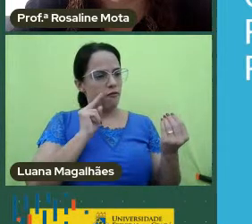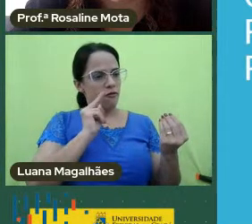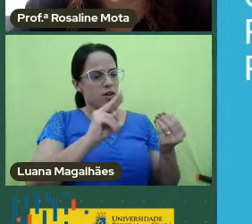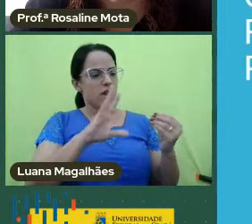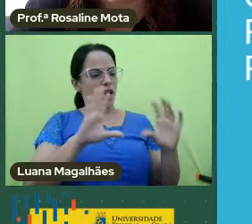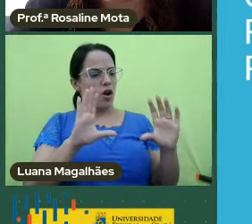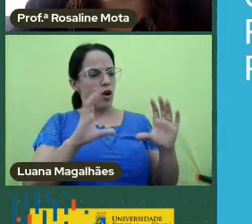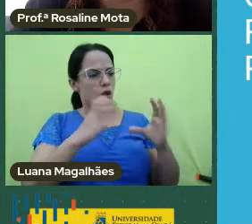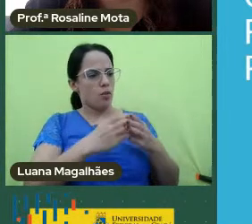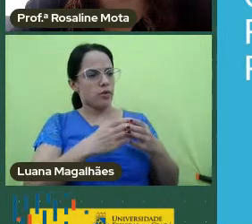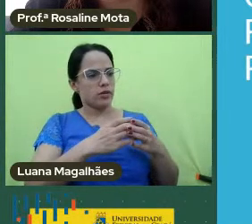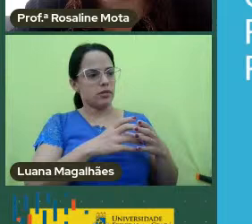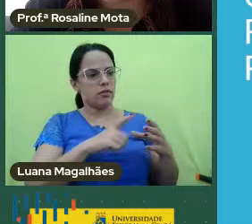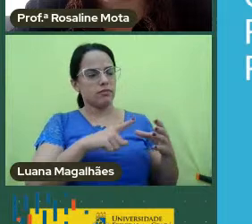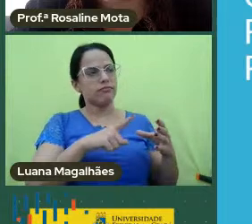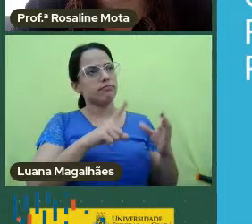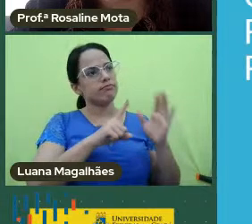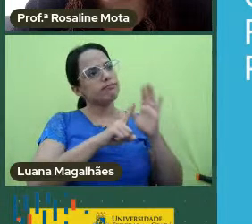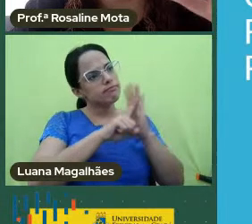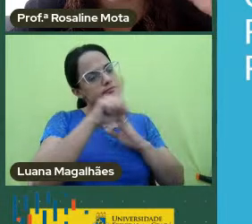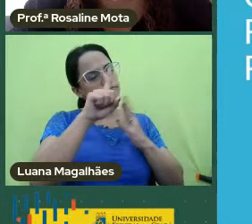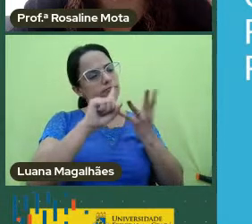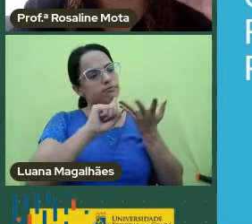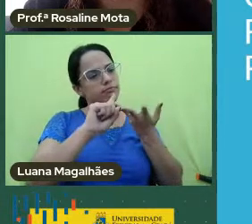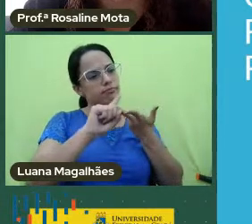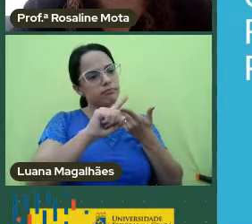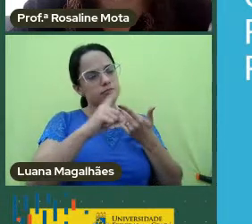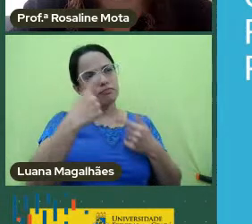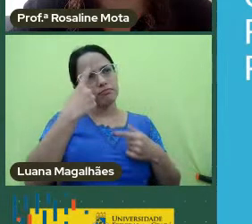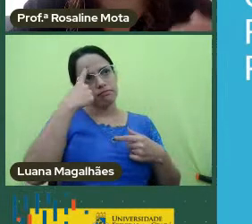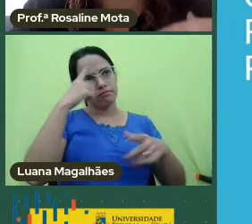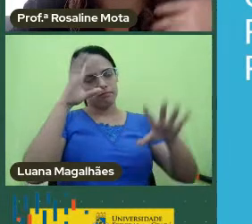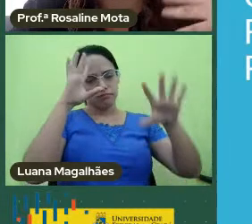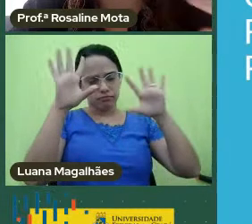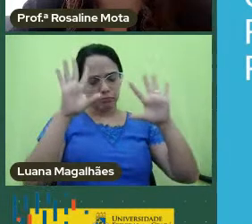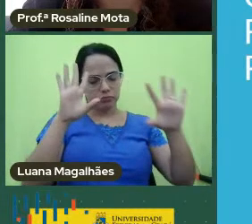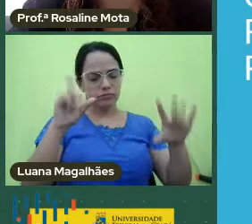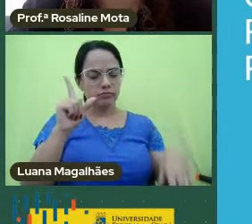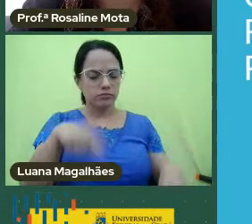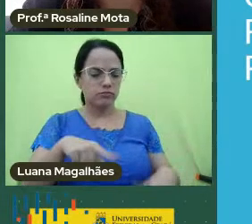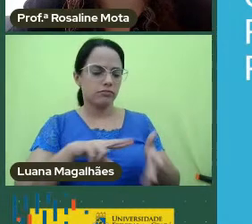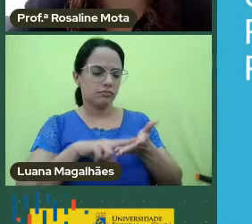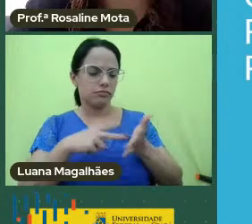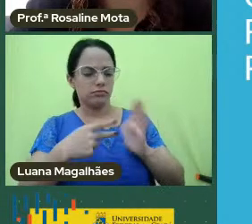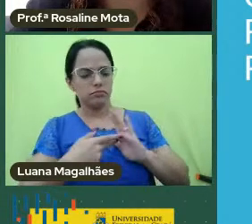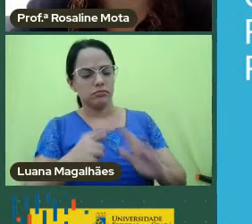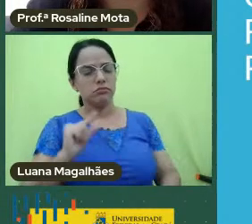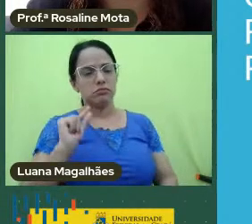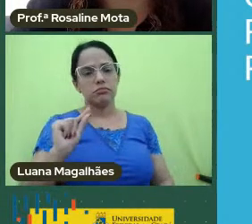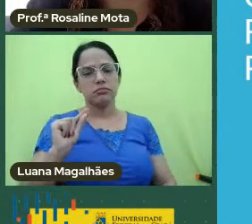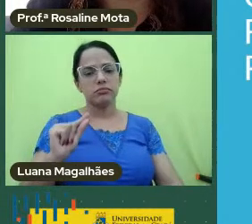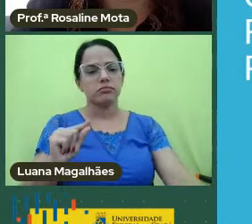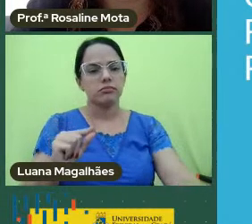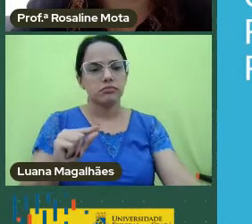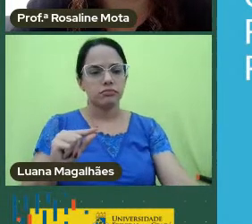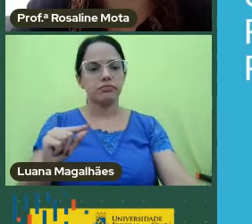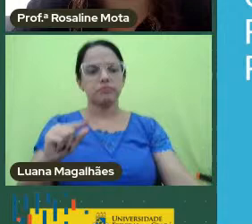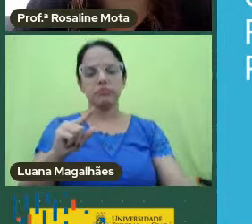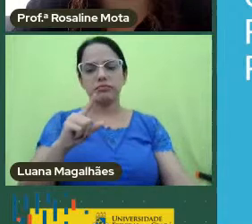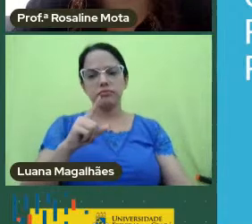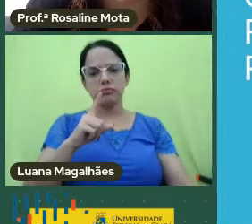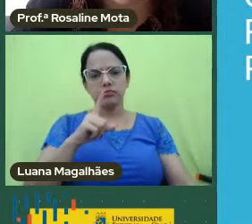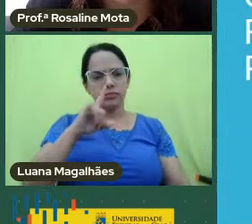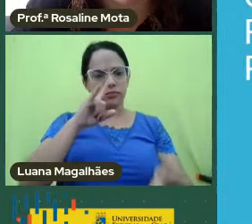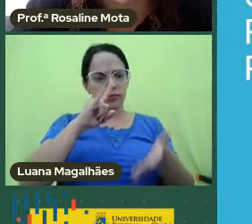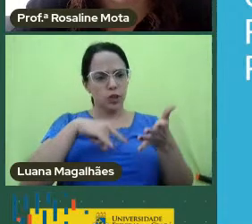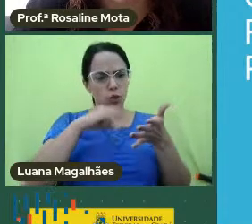primeira questão que vem em mente, que vem à baila, é a eliminação de documentos. Só